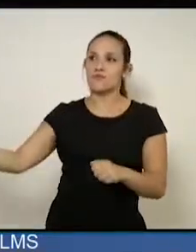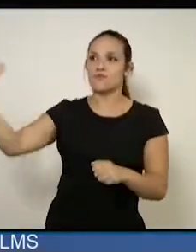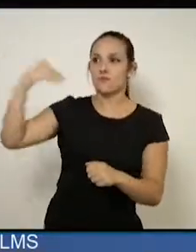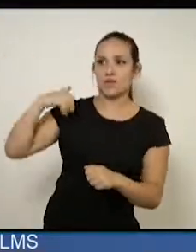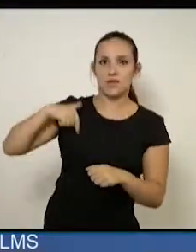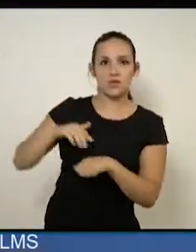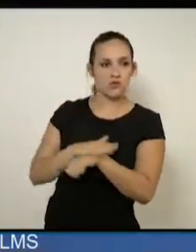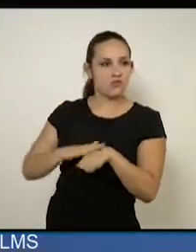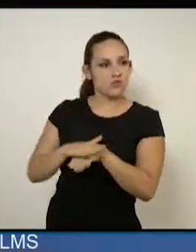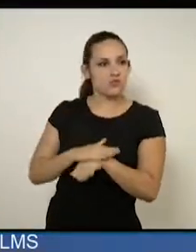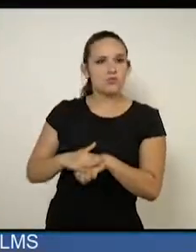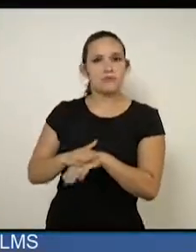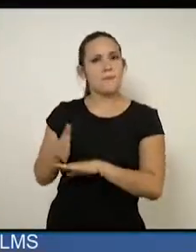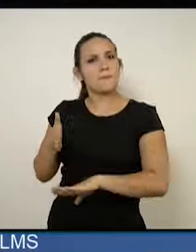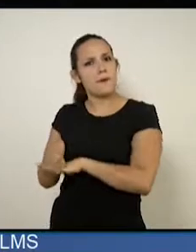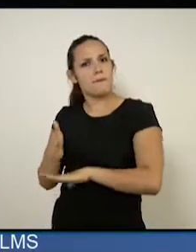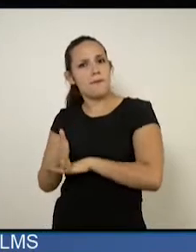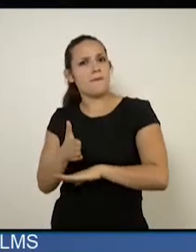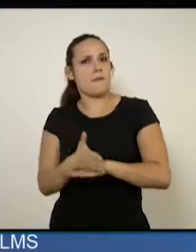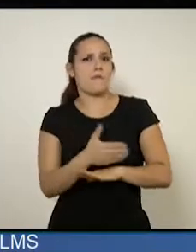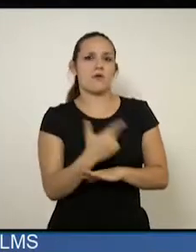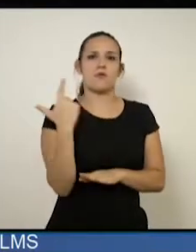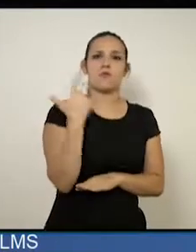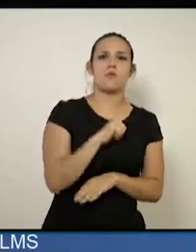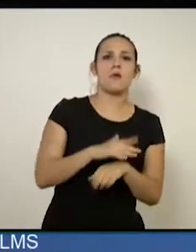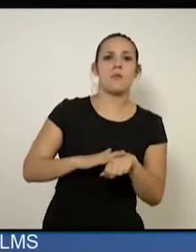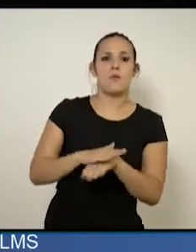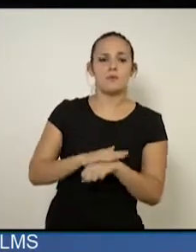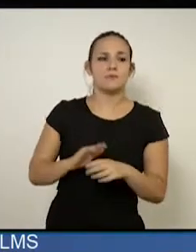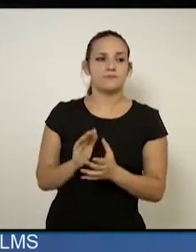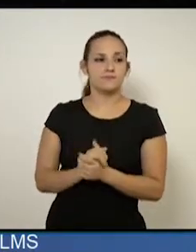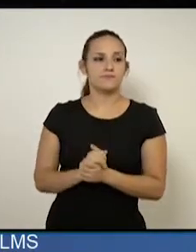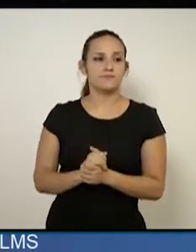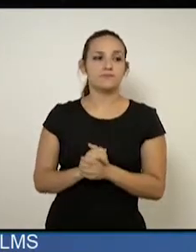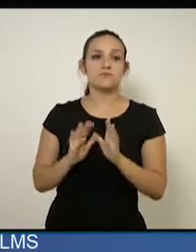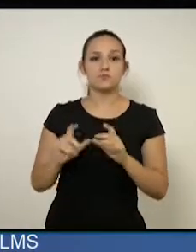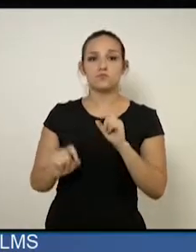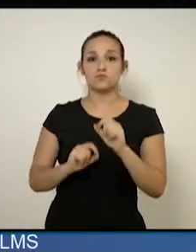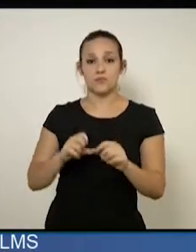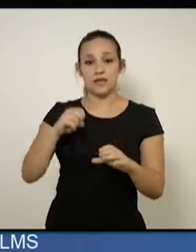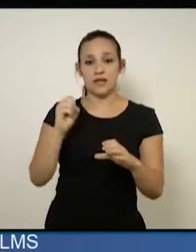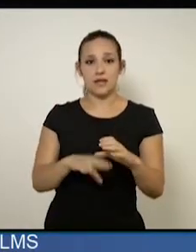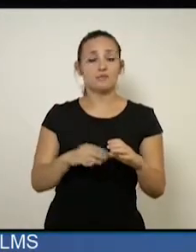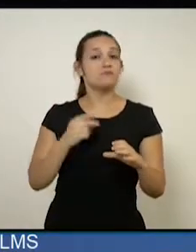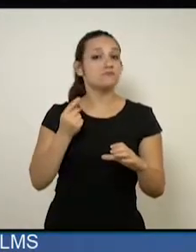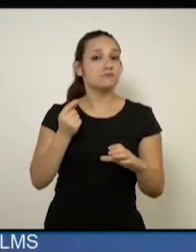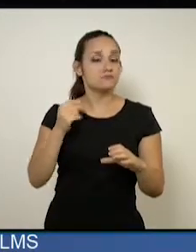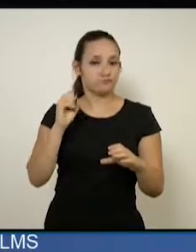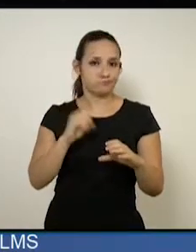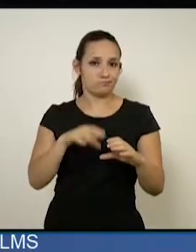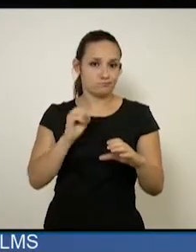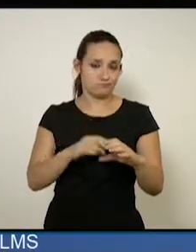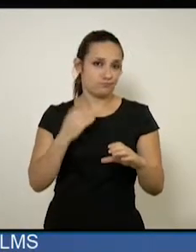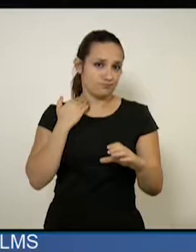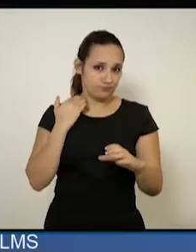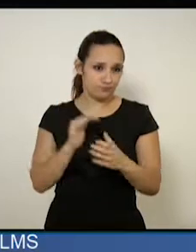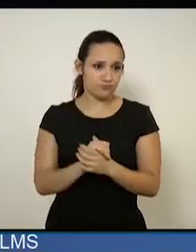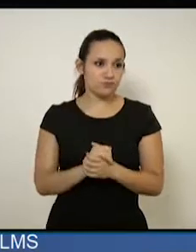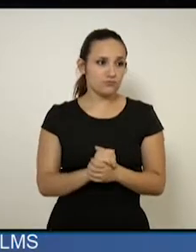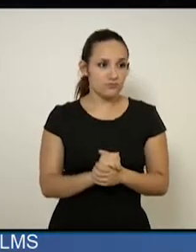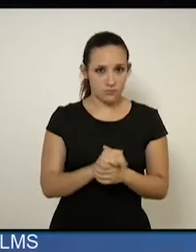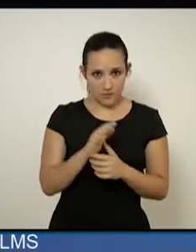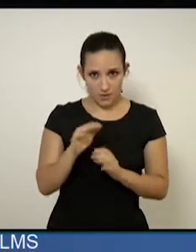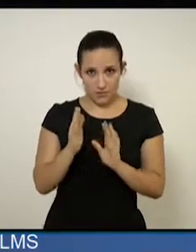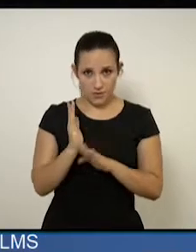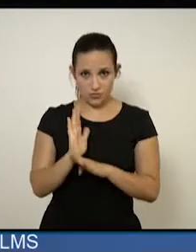pessoas sobre esse tema em Minas Gerais. Fica criado o Fundo para a Universalização do Acesso a Serviços de Telecomunicação do Estado de Mato Grosso do